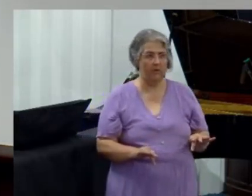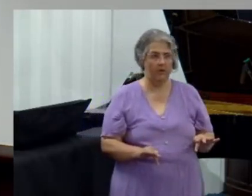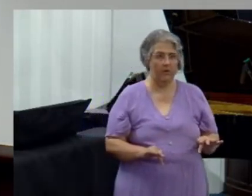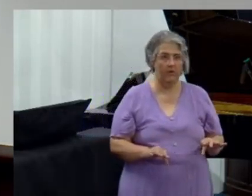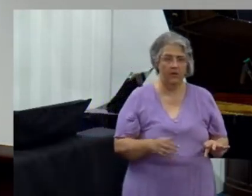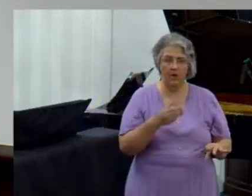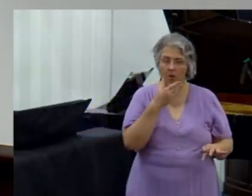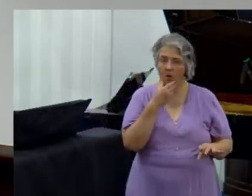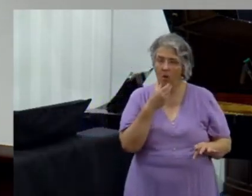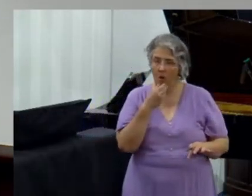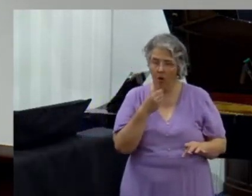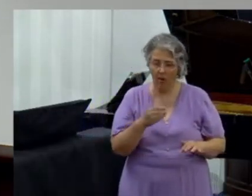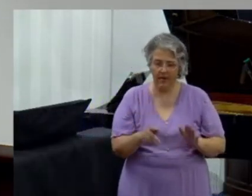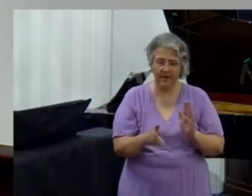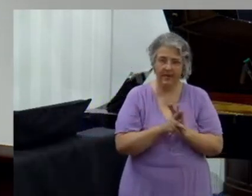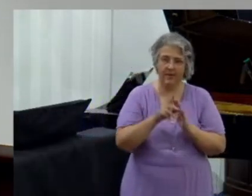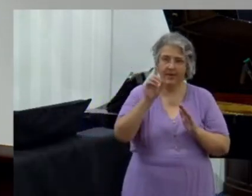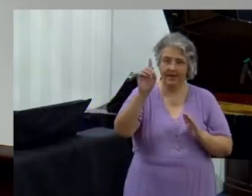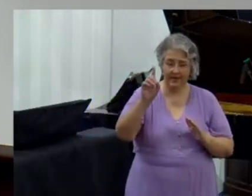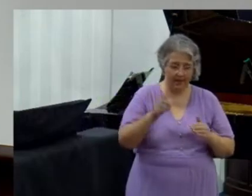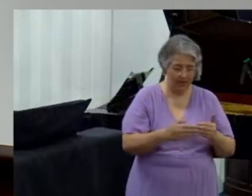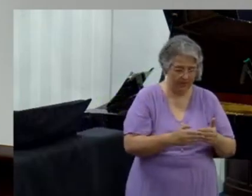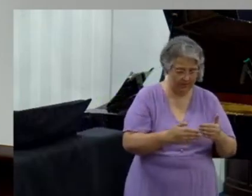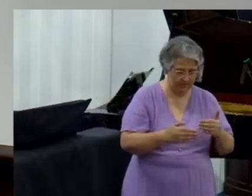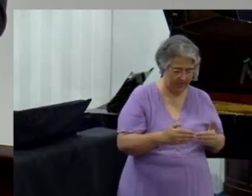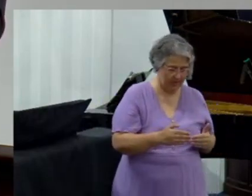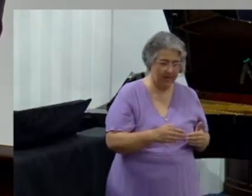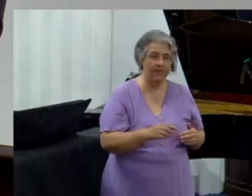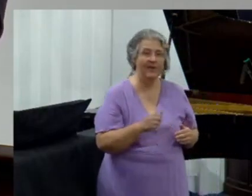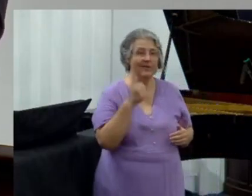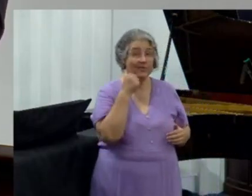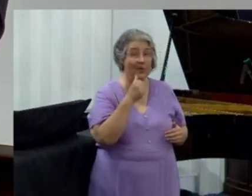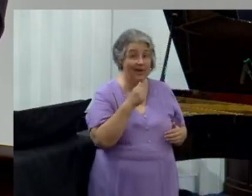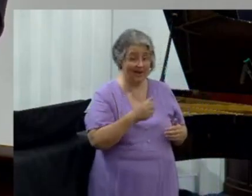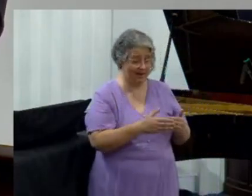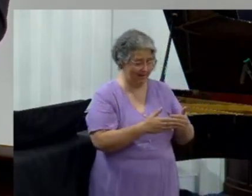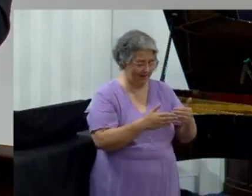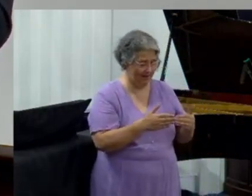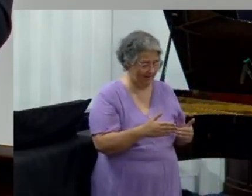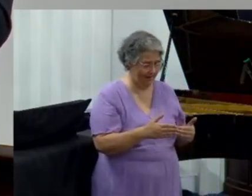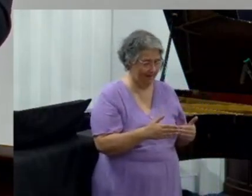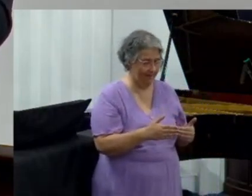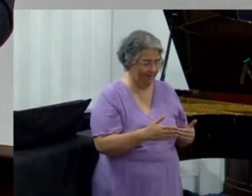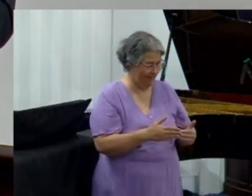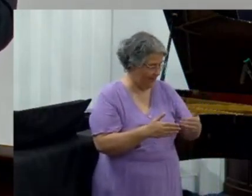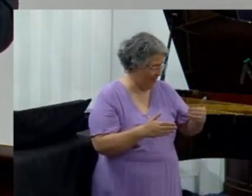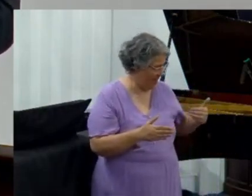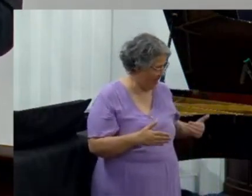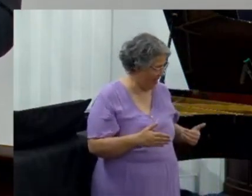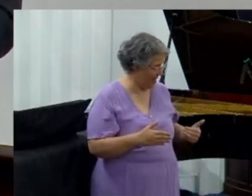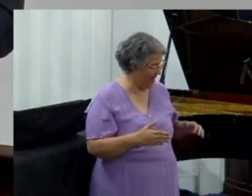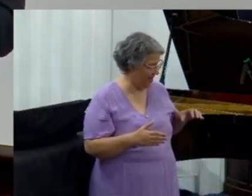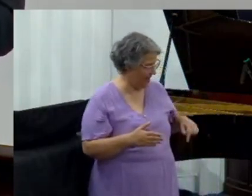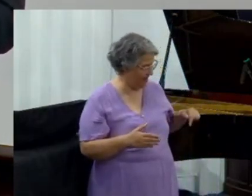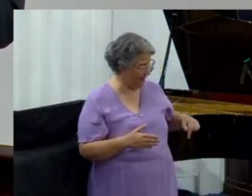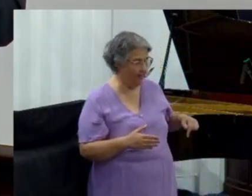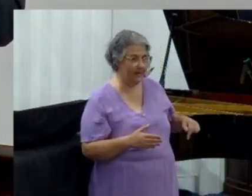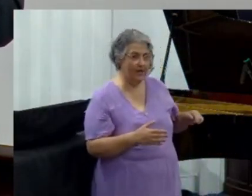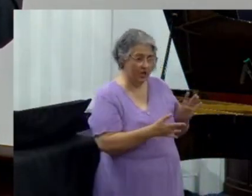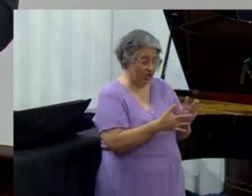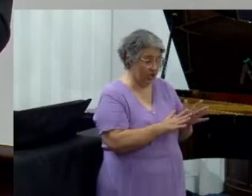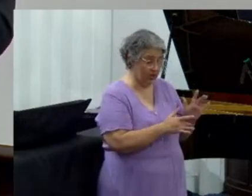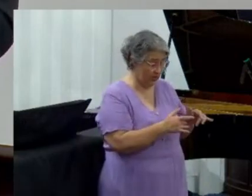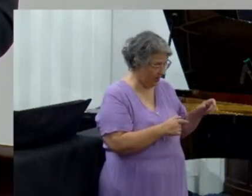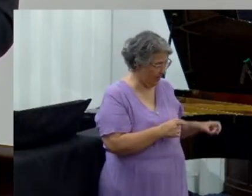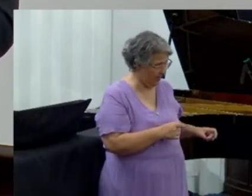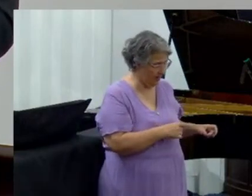homens judeus e outro para as mulheres. E esse 5º espaço, que é onde Jesus Cristo está, e